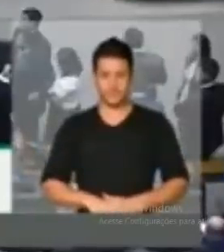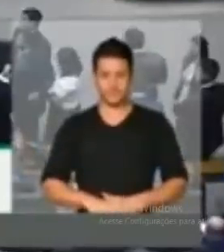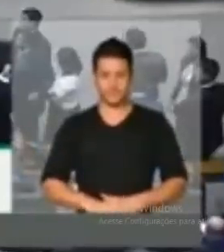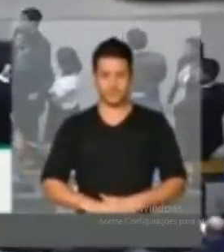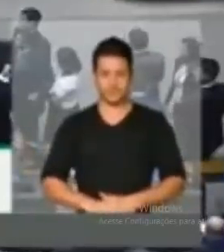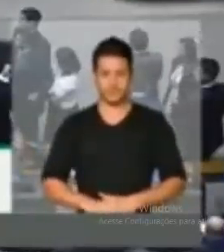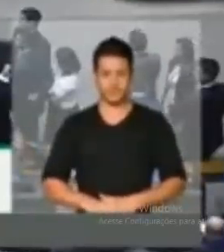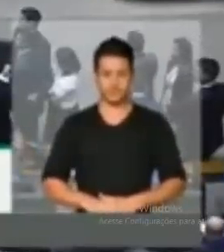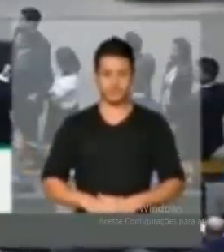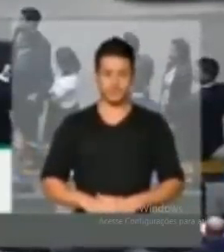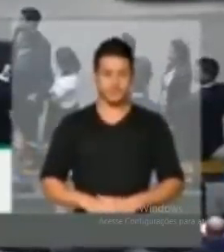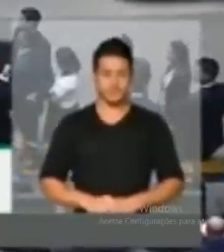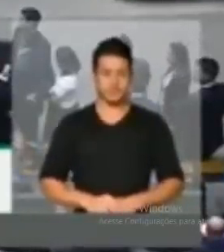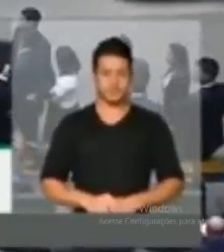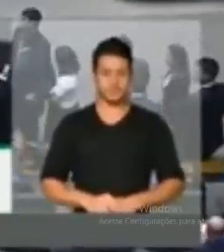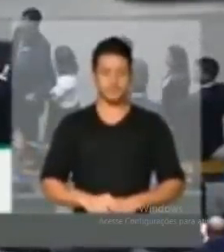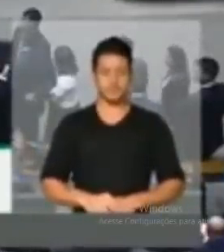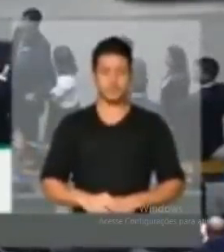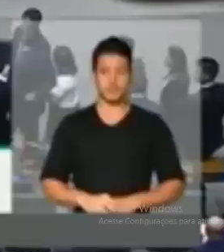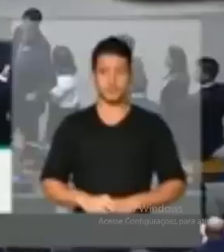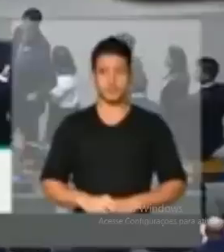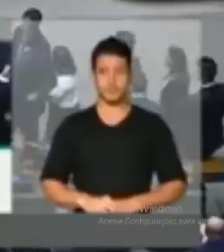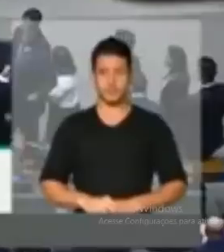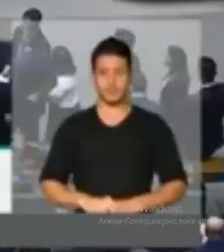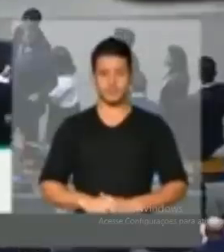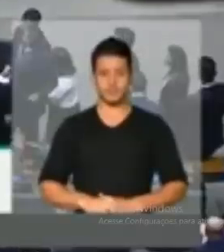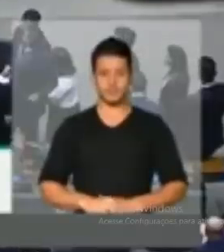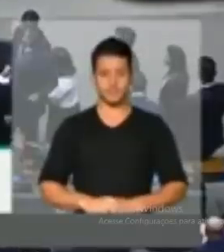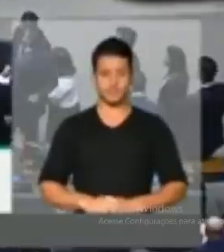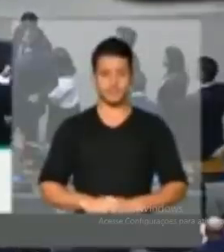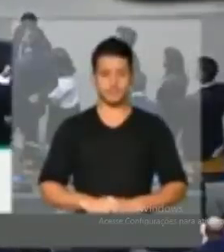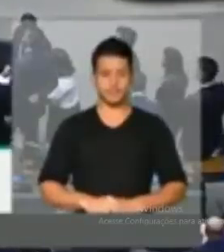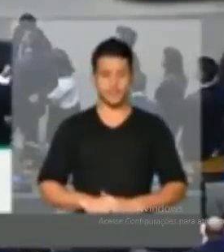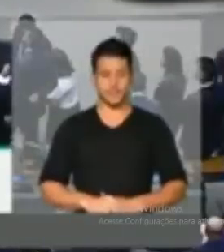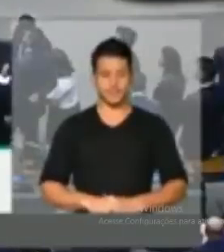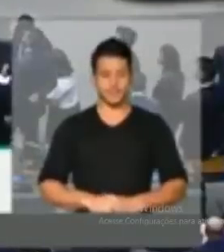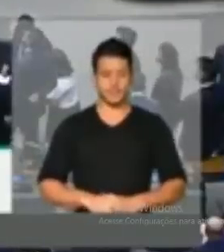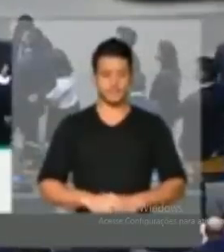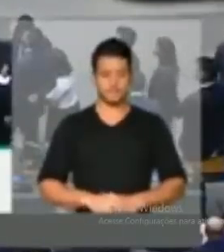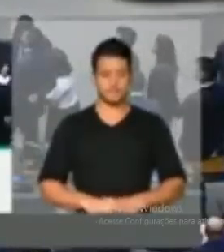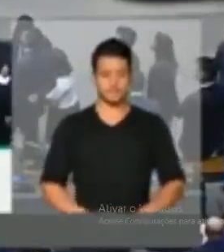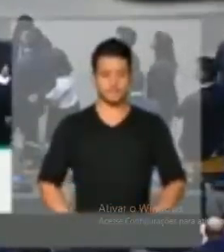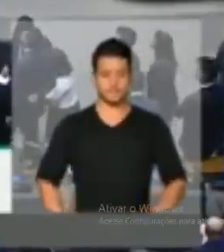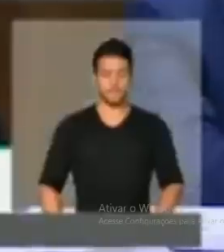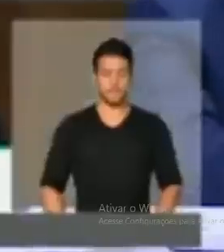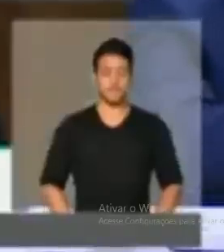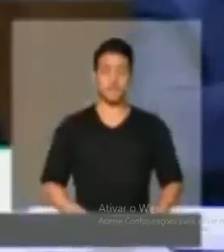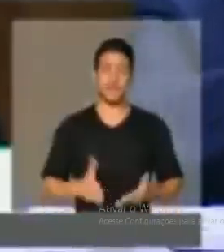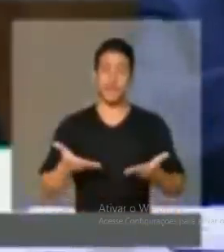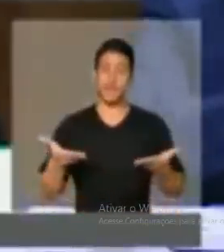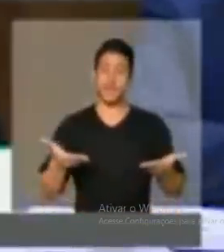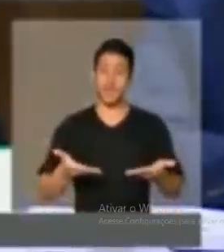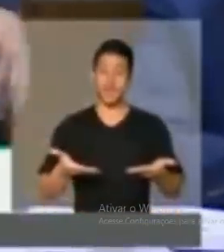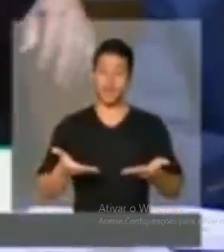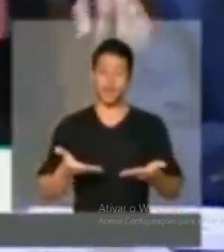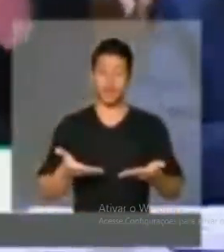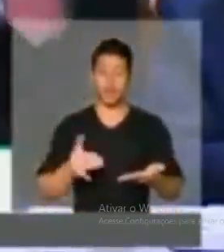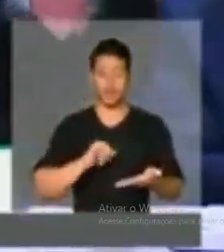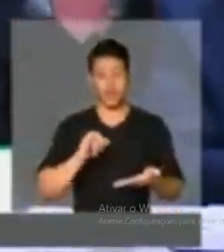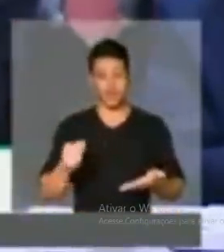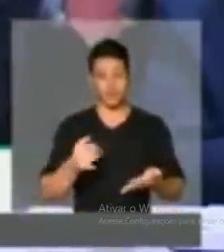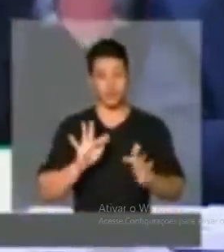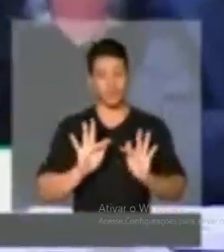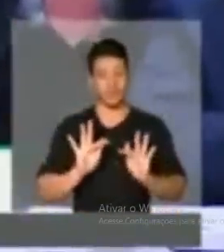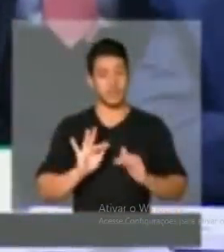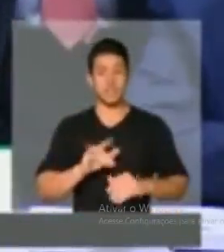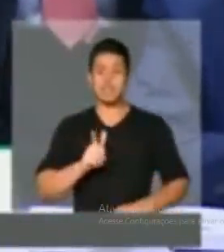Eita! Um minuto, senhor presidente. É agora, agora ela vai ficar, vai enlouquecer, vai soltar o morteiro. Eu vou encerrar. Eu quero